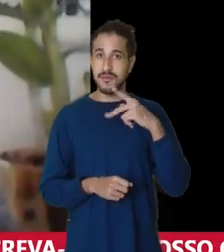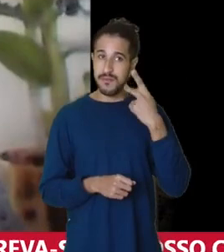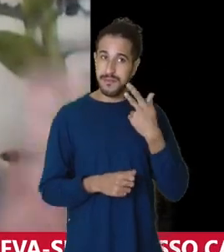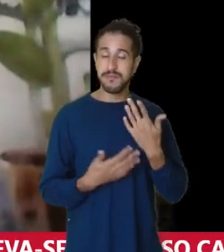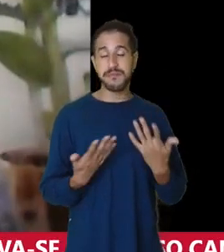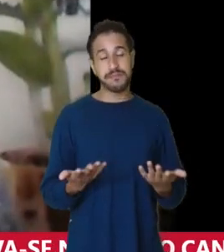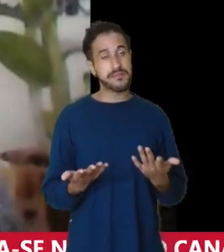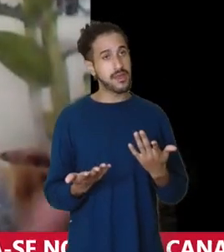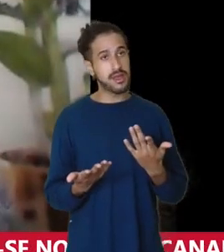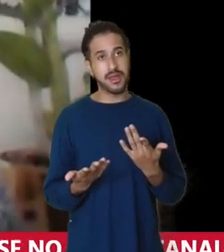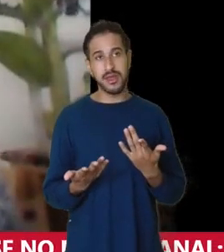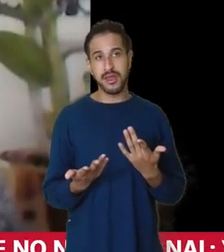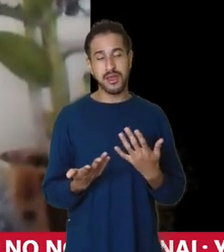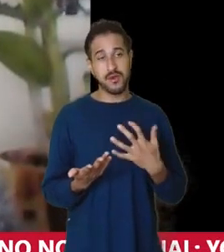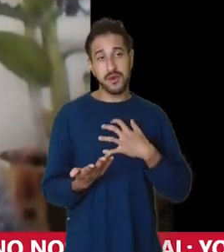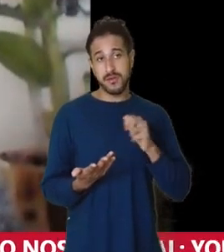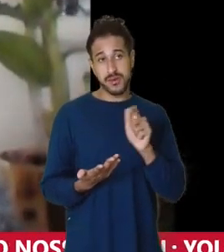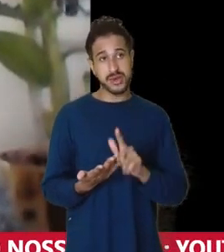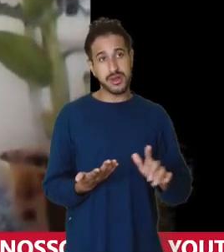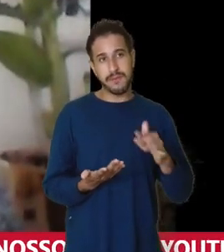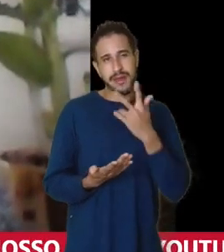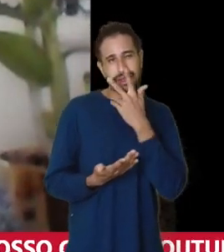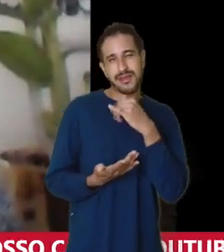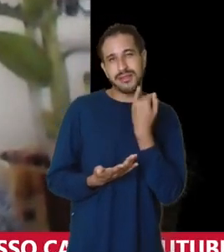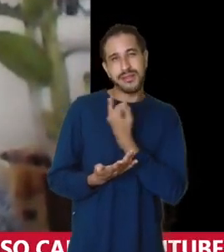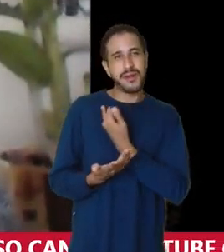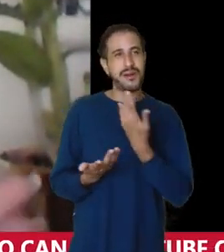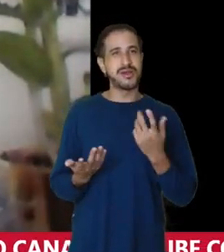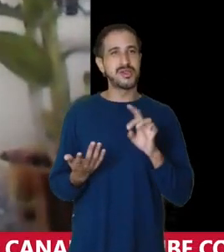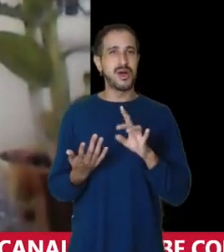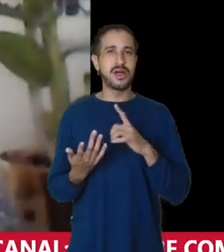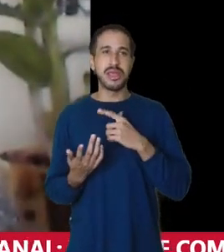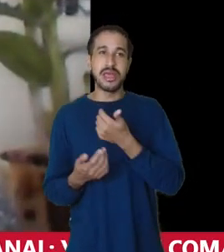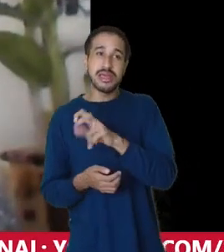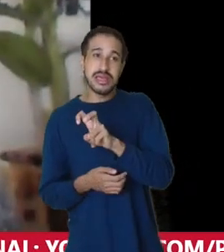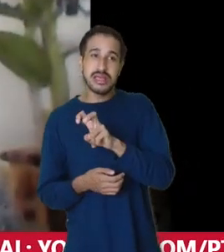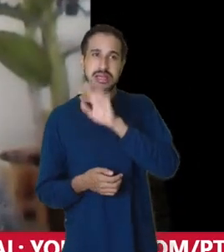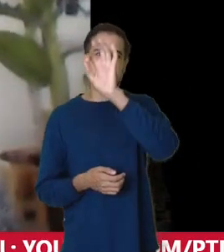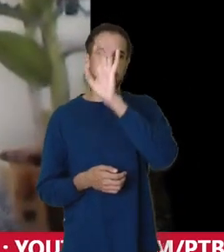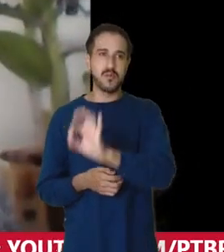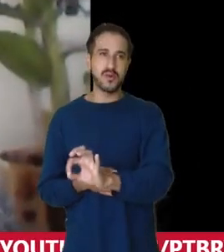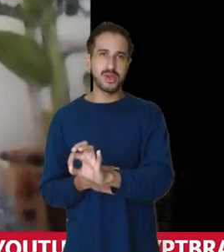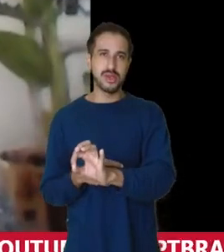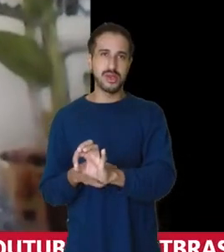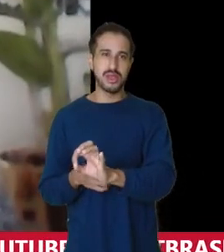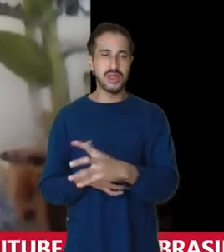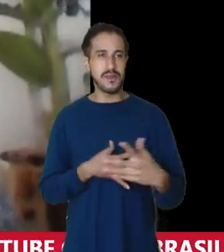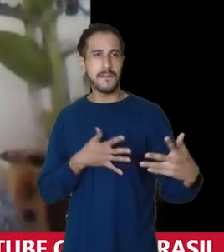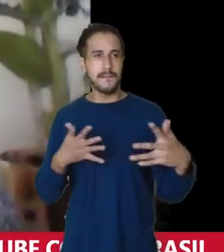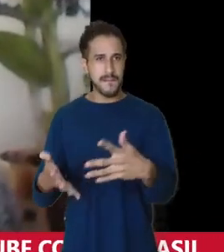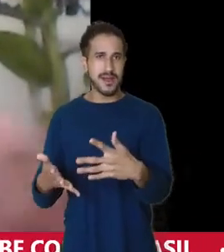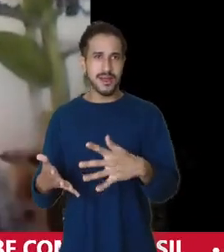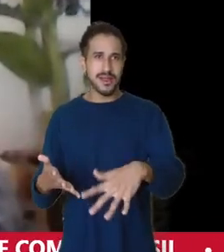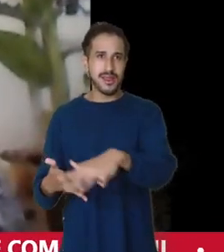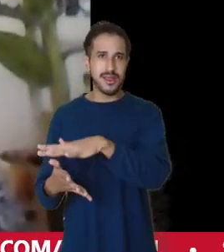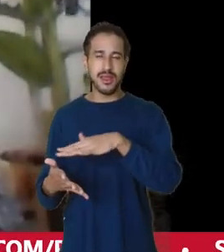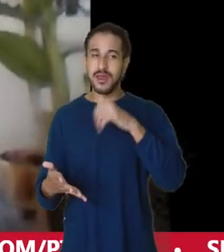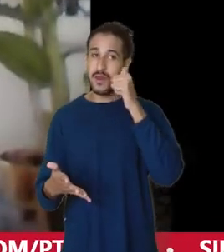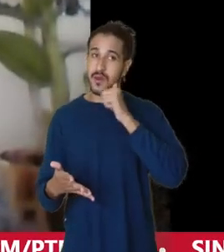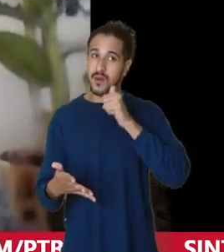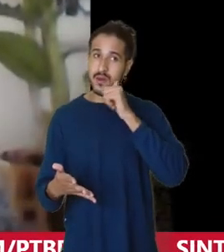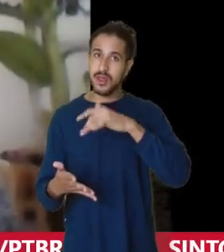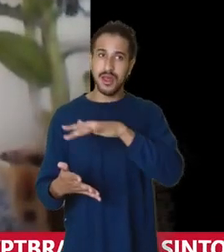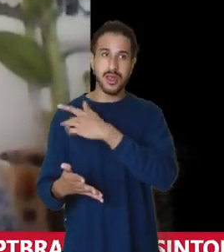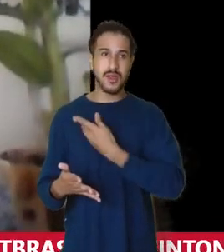políticas. Então, a grosso modo, é como se a gente tivesse apenas 15% de participação feminina